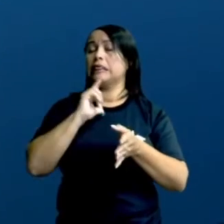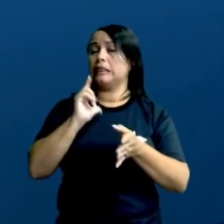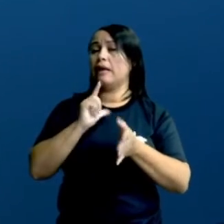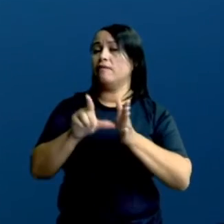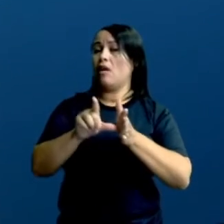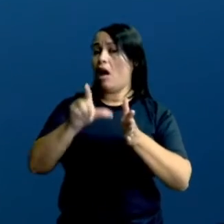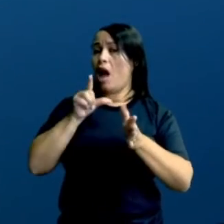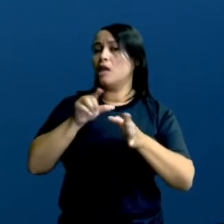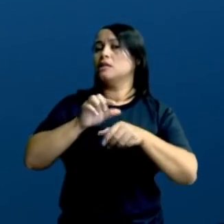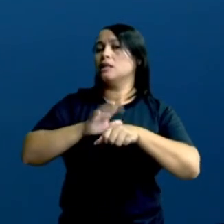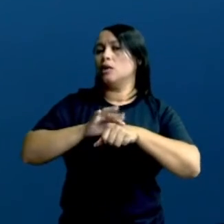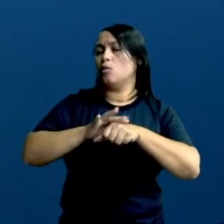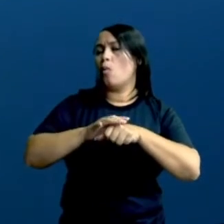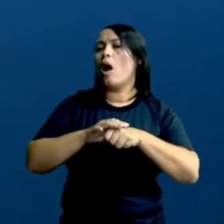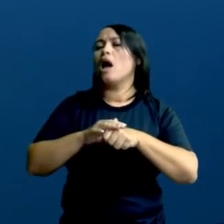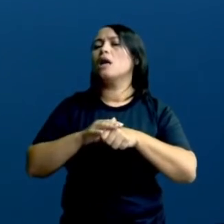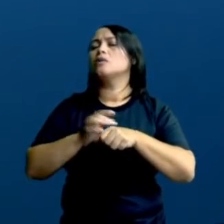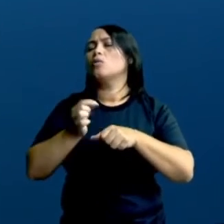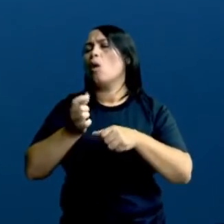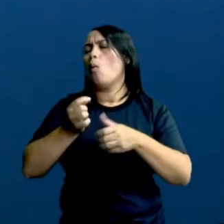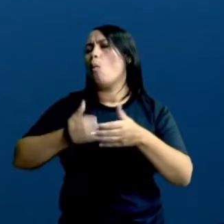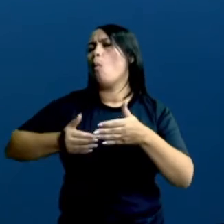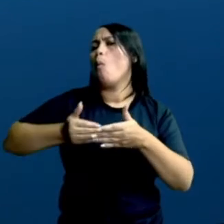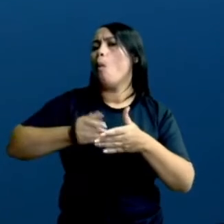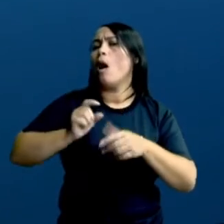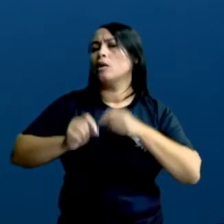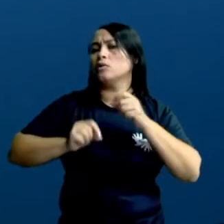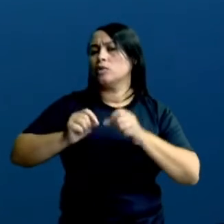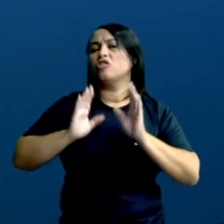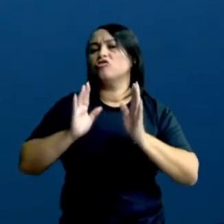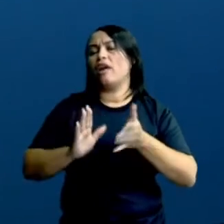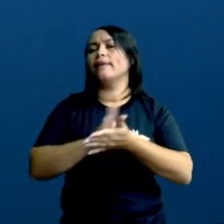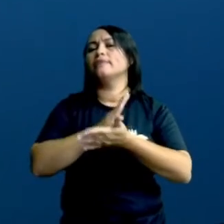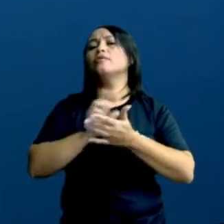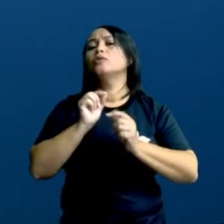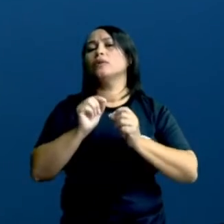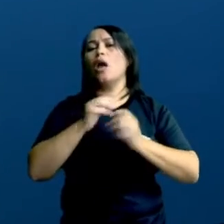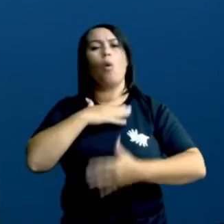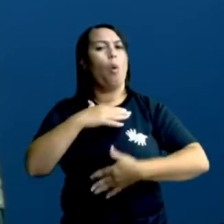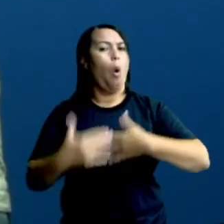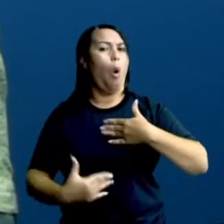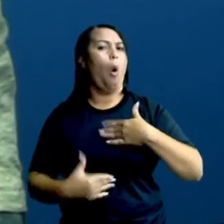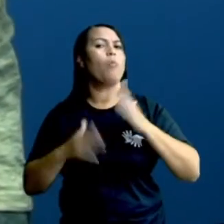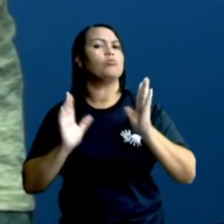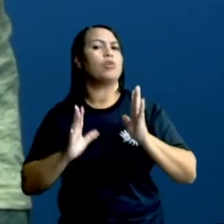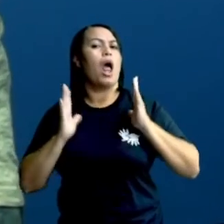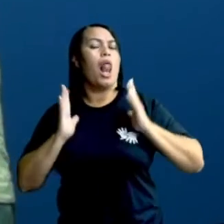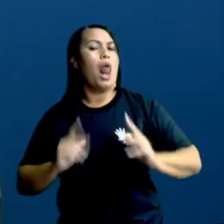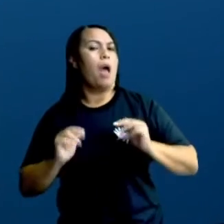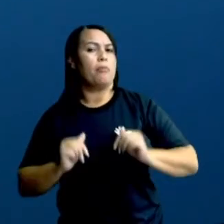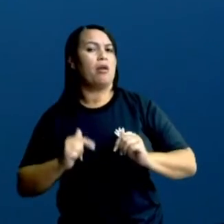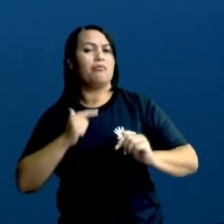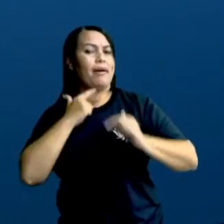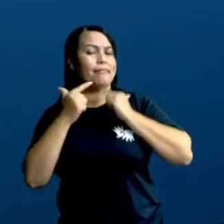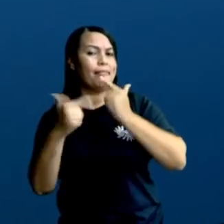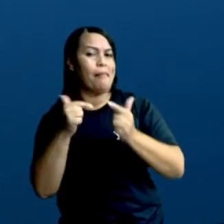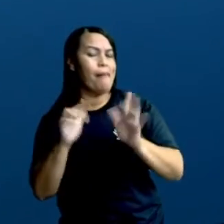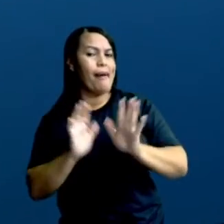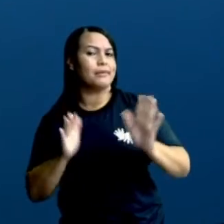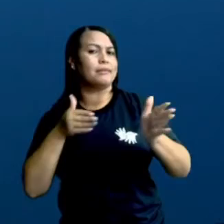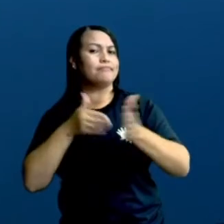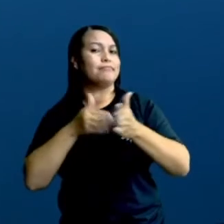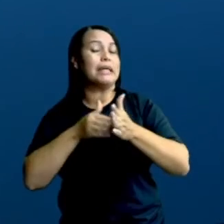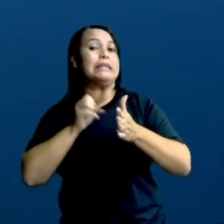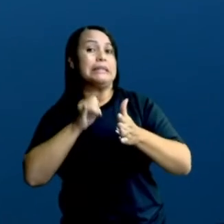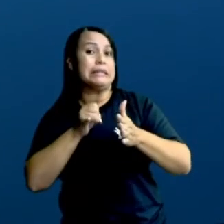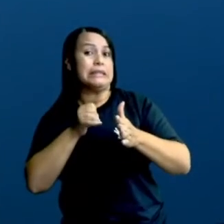adquiriu recentemente ou antigamente, então ela já está imunizada contra o toxoplasma. Mas se ela ainda não adquiriu, deve-se ter o